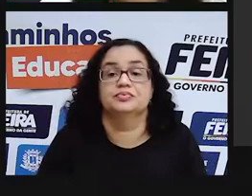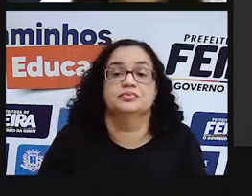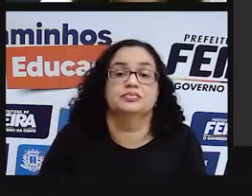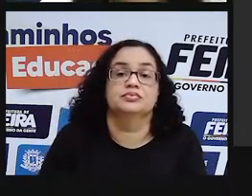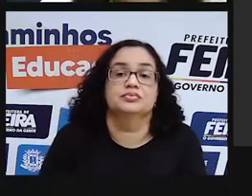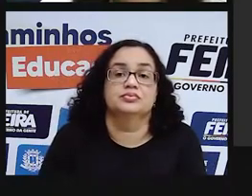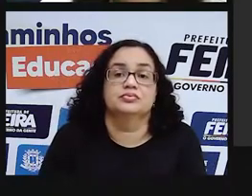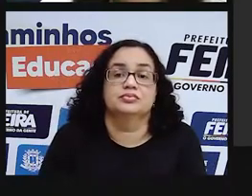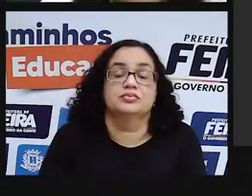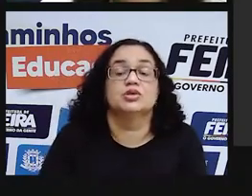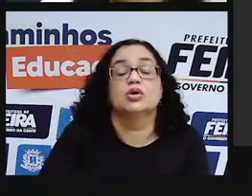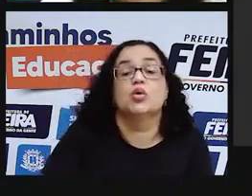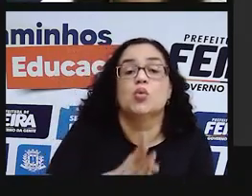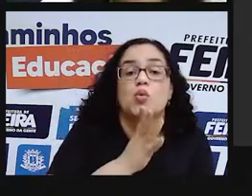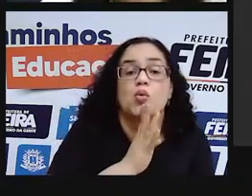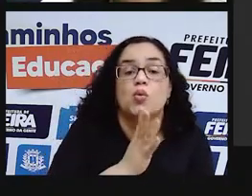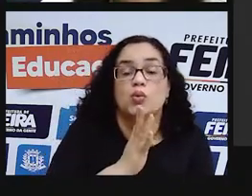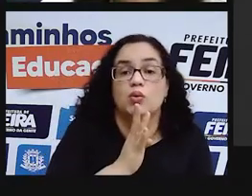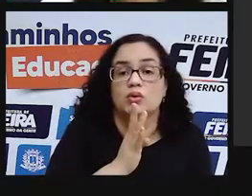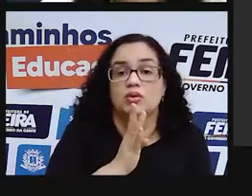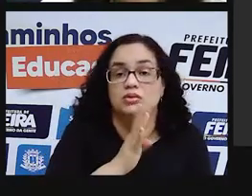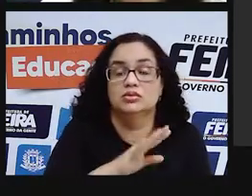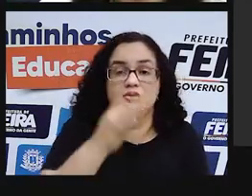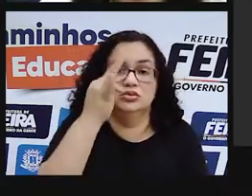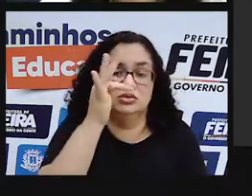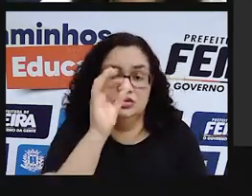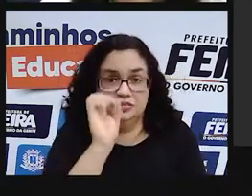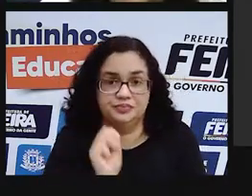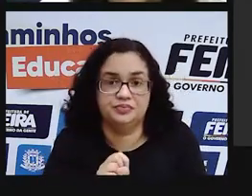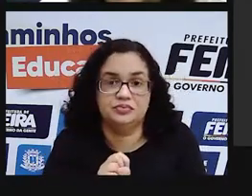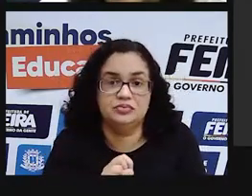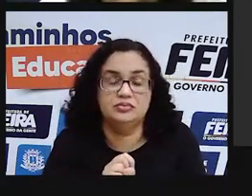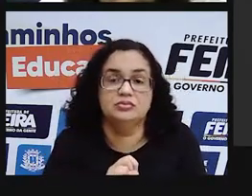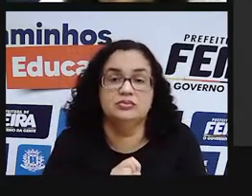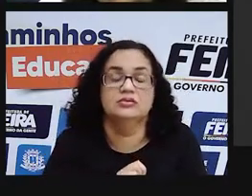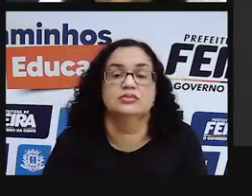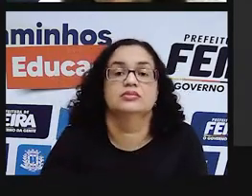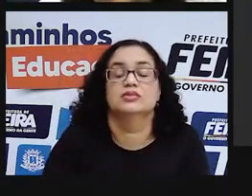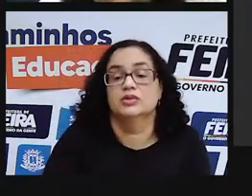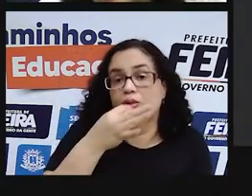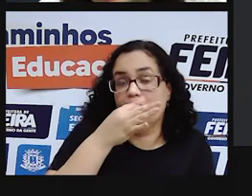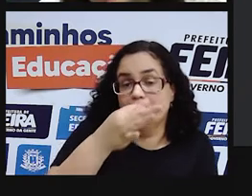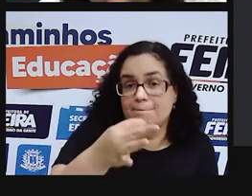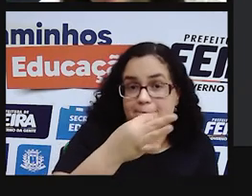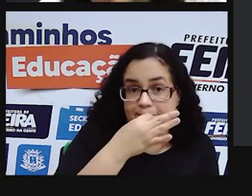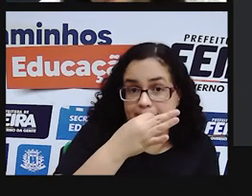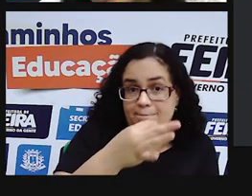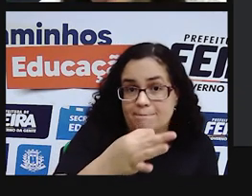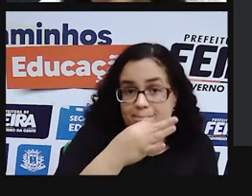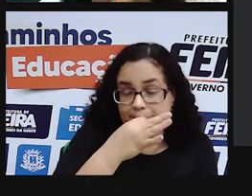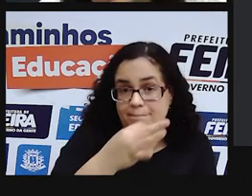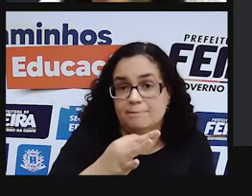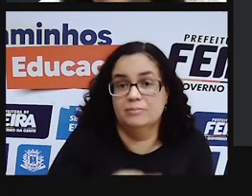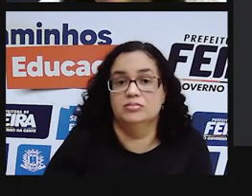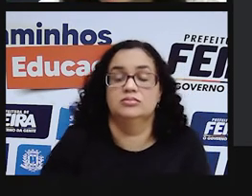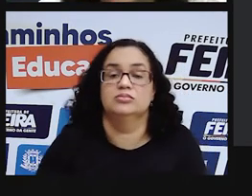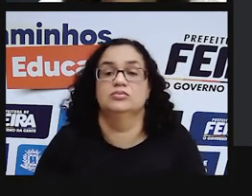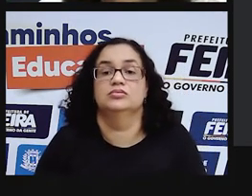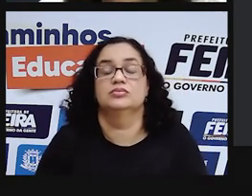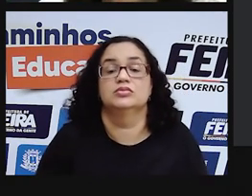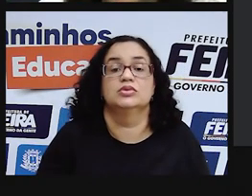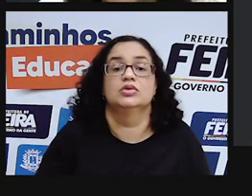me conhecendo né Feira de Santana Ainda temos as opções aqui ó no cantinho direito